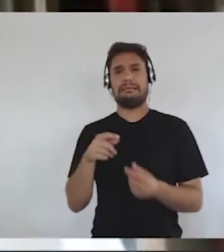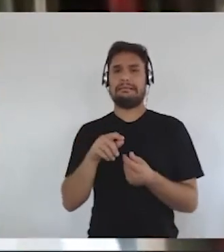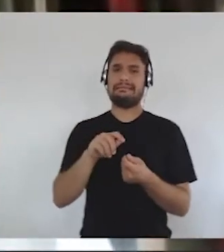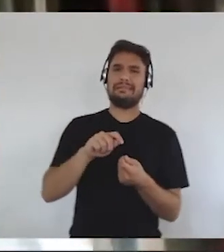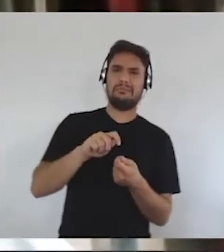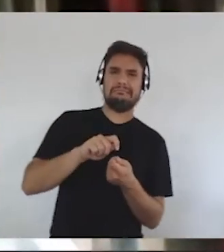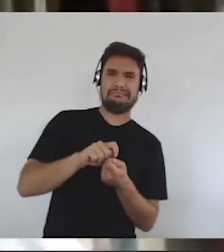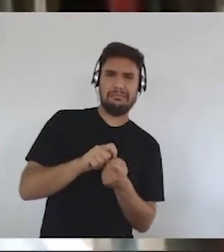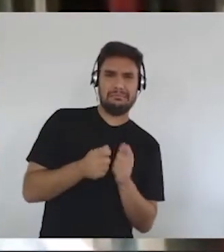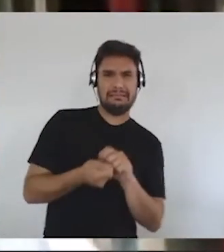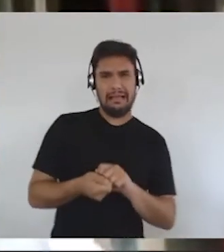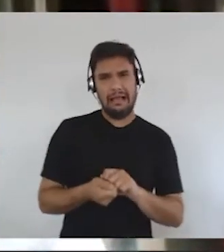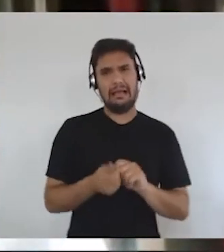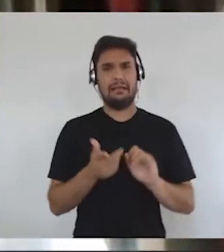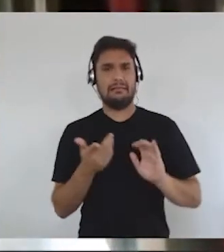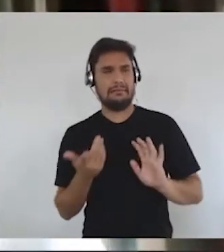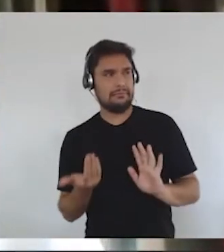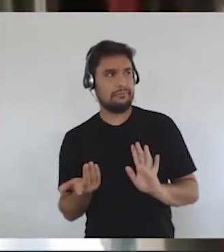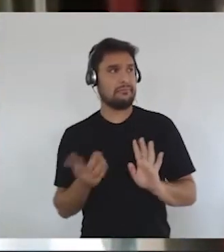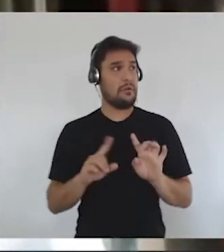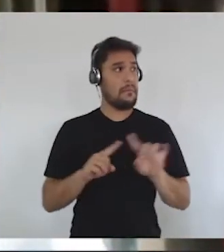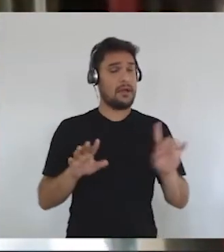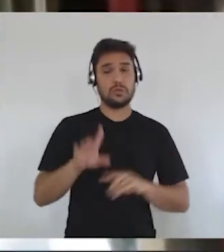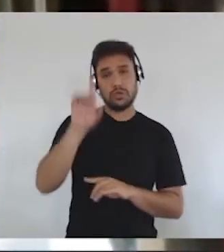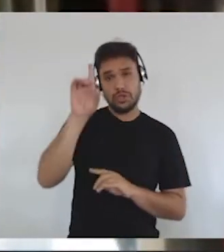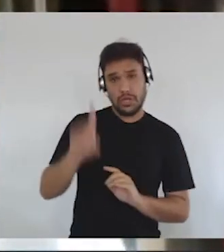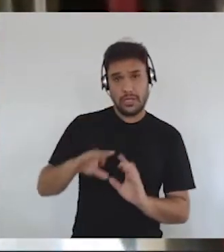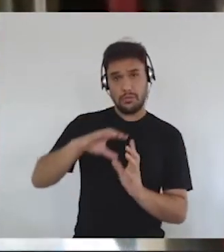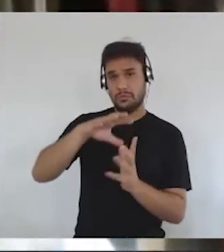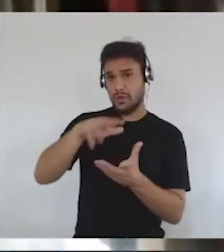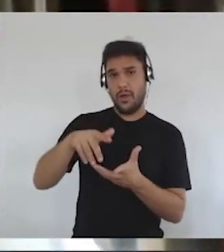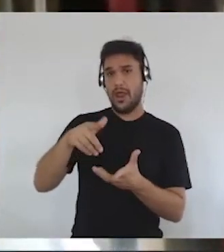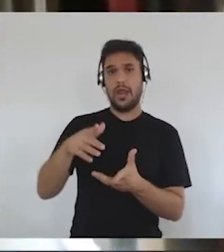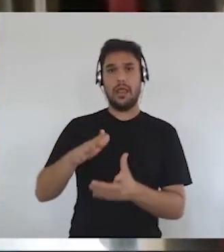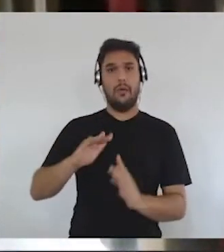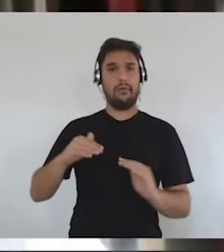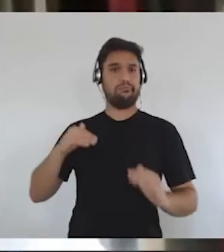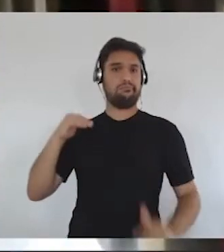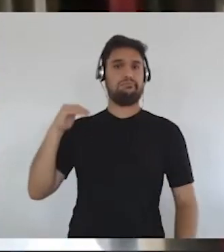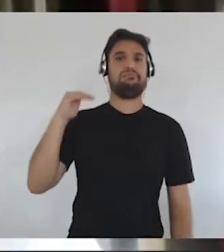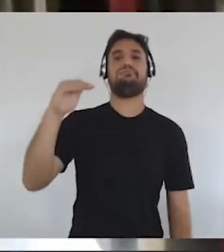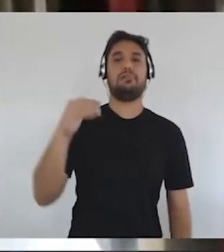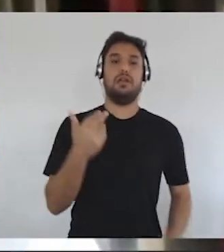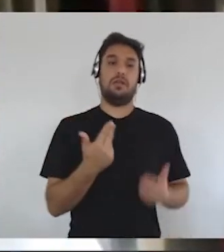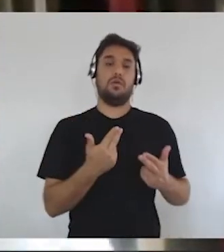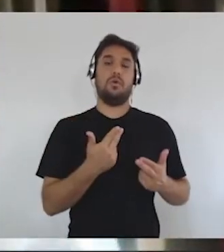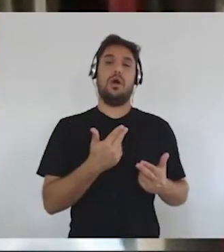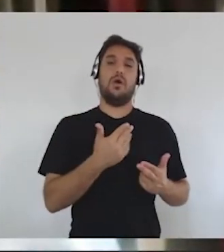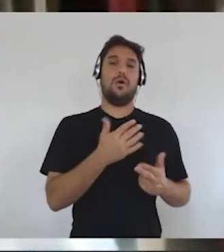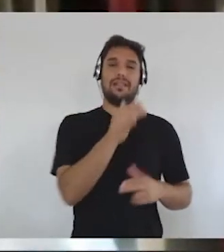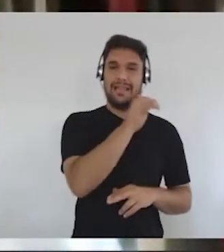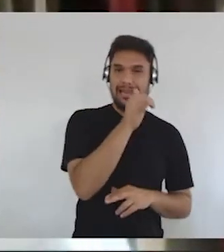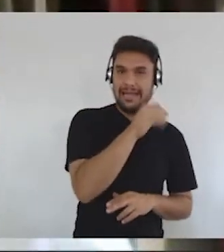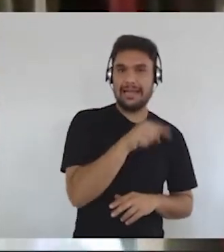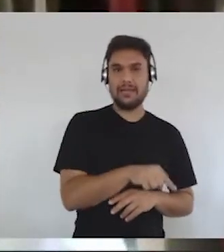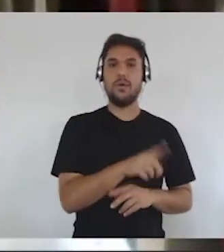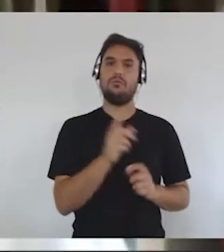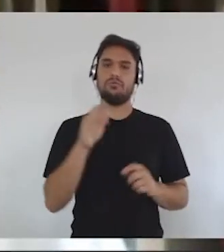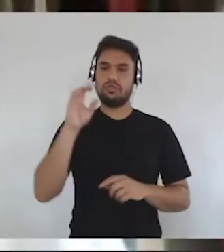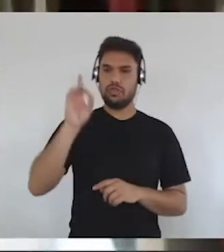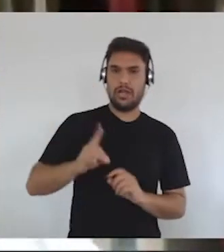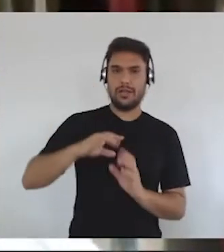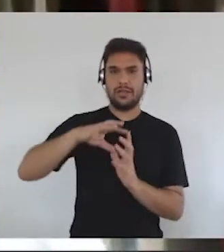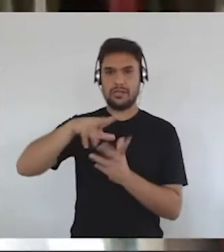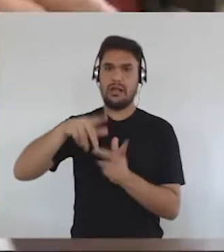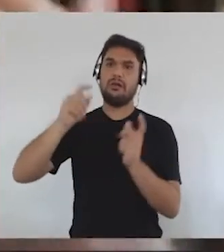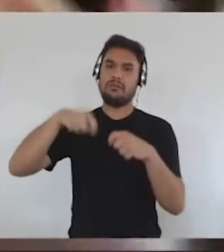flexibilidade, isso no fundo é o diálogo das fontes. O direito internacional hoje ele não é prepotente como era o direito internacional westphaliano, o próprio direito internacional permite um diálogo com